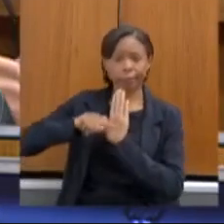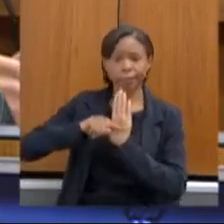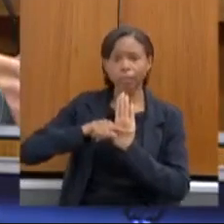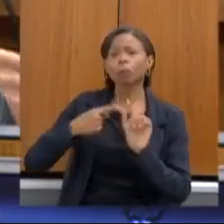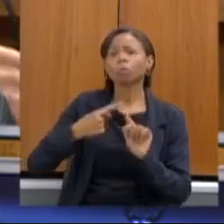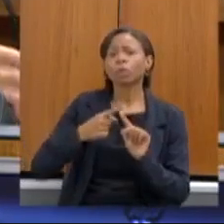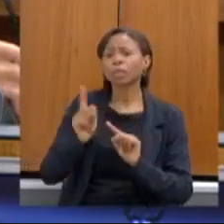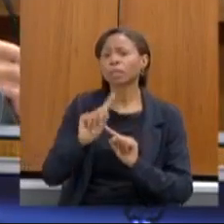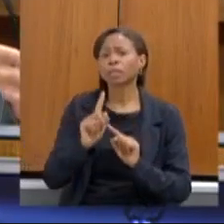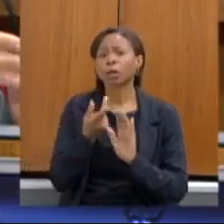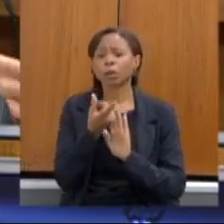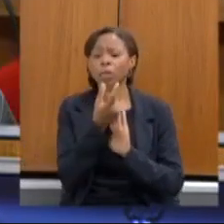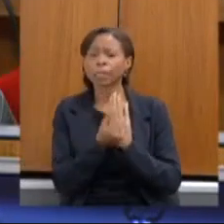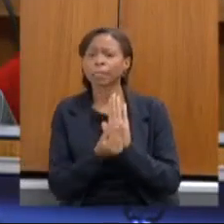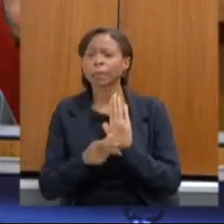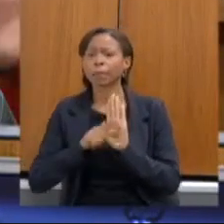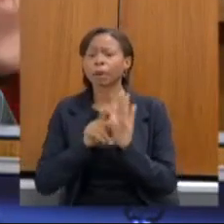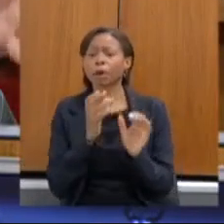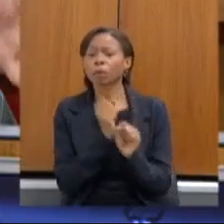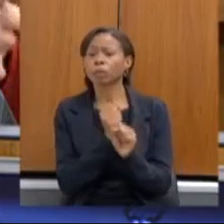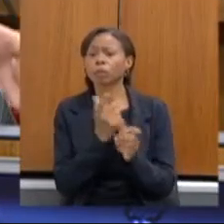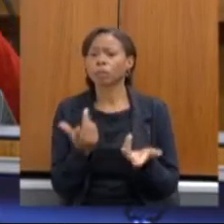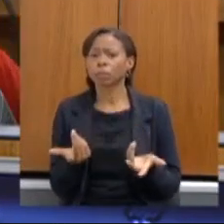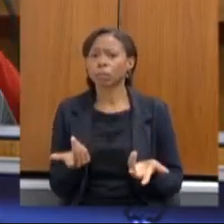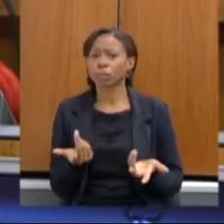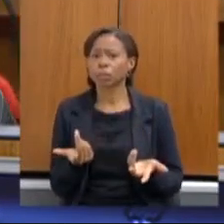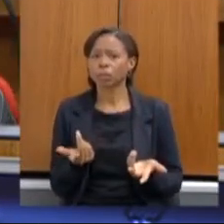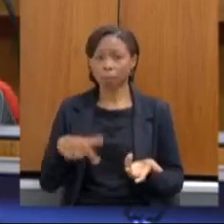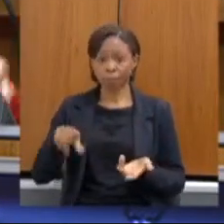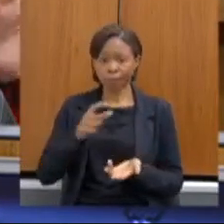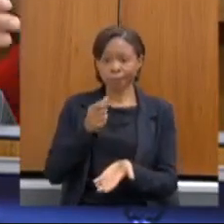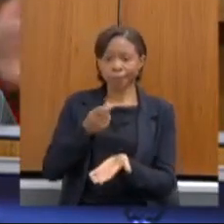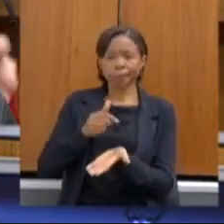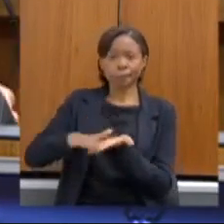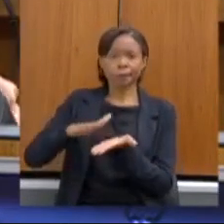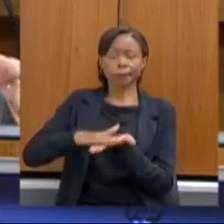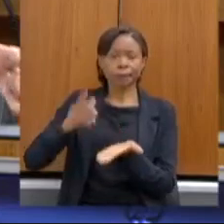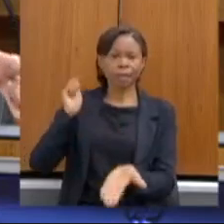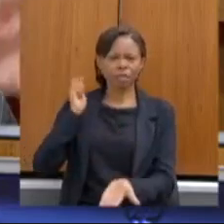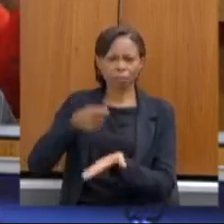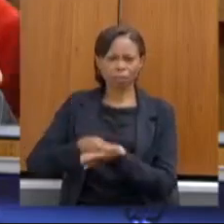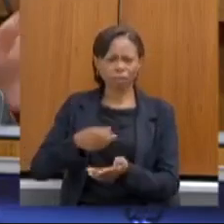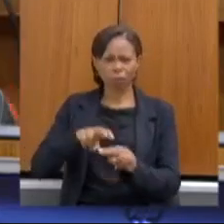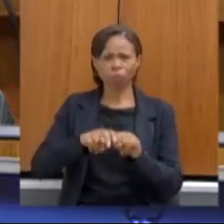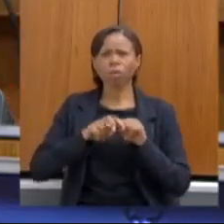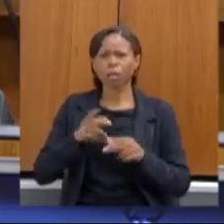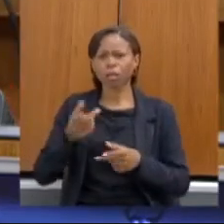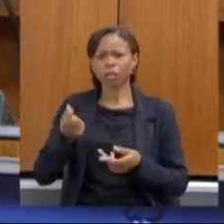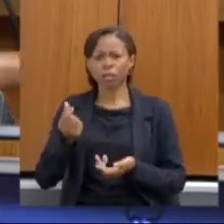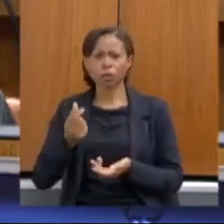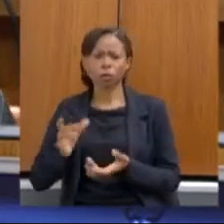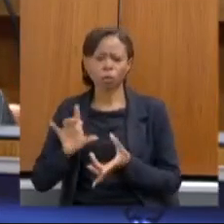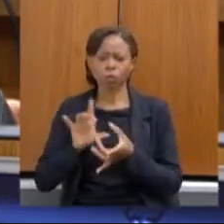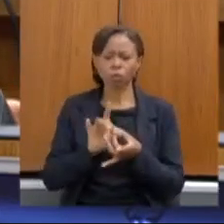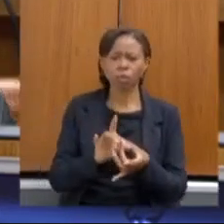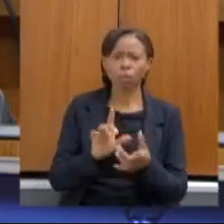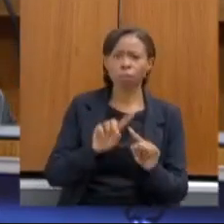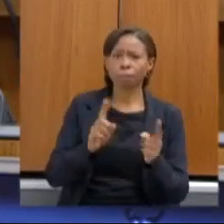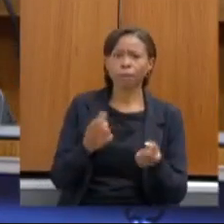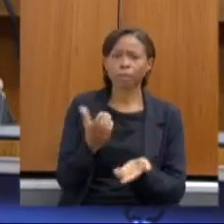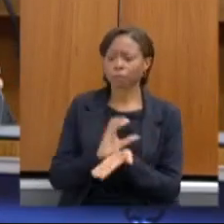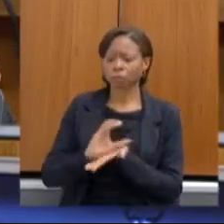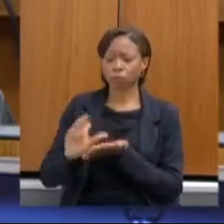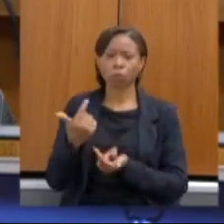se mexe na receita mas a gente paga a conta na despesa e recursos que estão vinculados que não são investidos é esse o questionamento